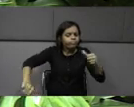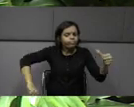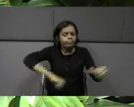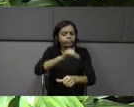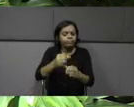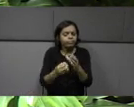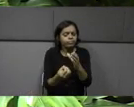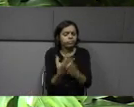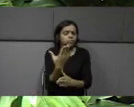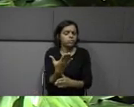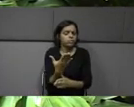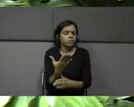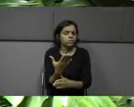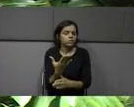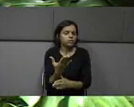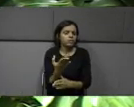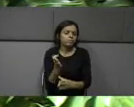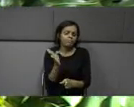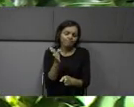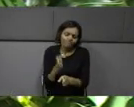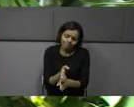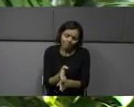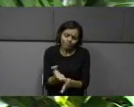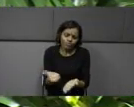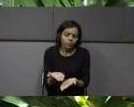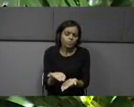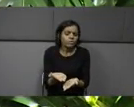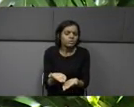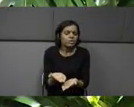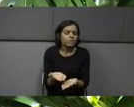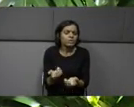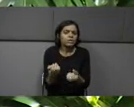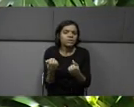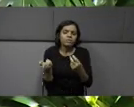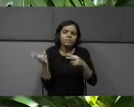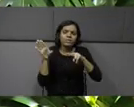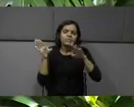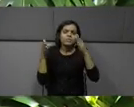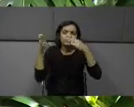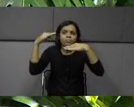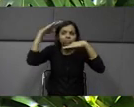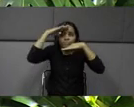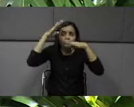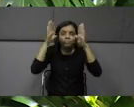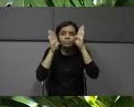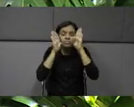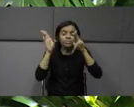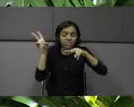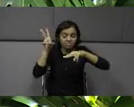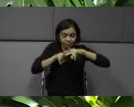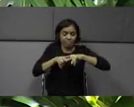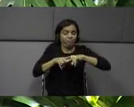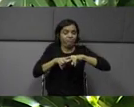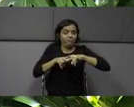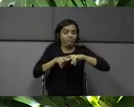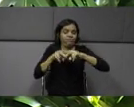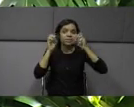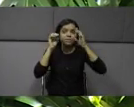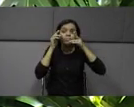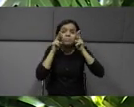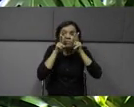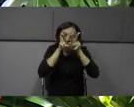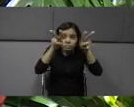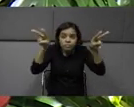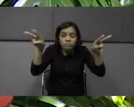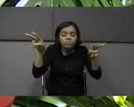que a gente não tem uma dimensão muito em clausura ante desse componente infantil agente ou sabe